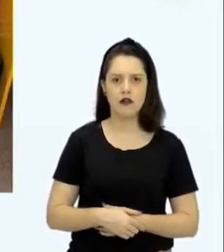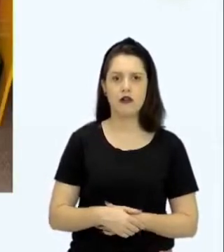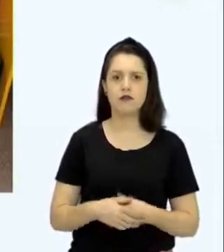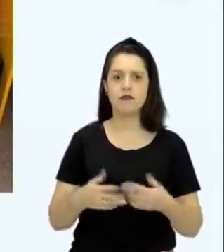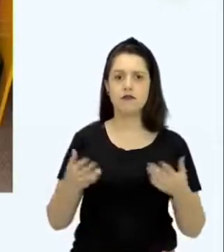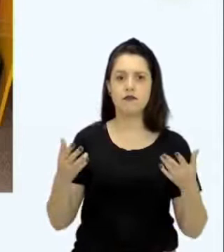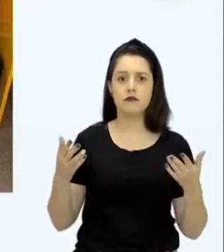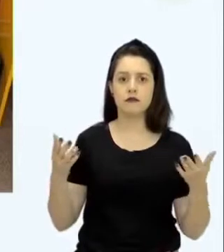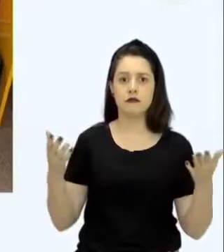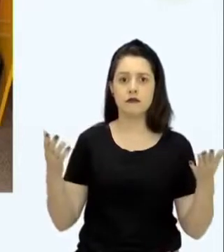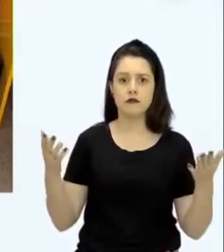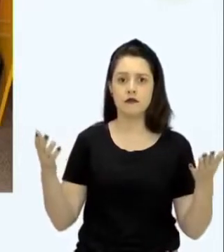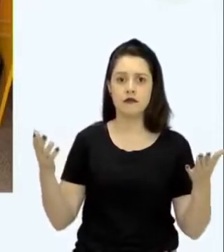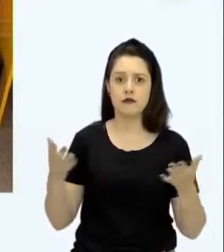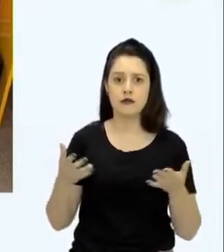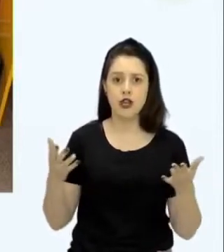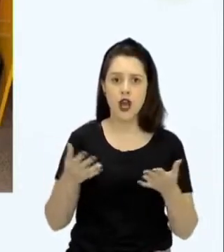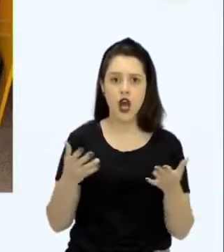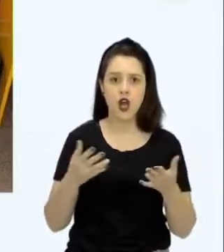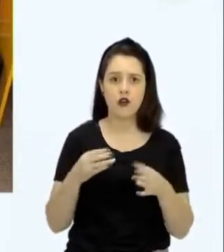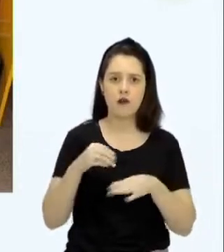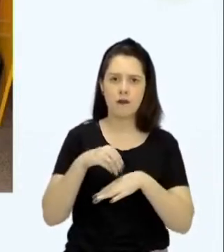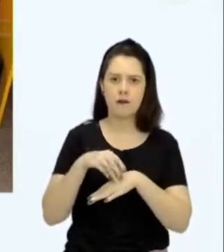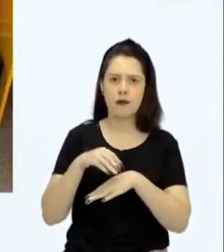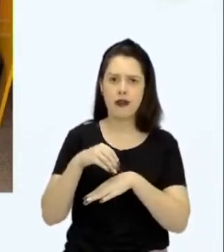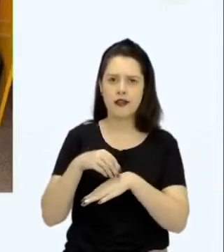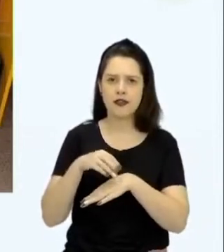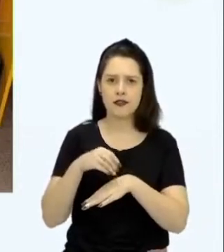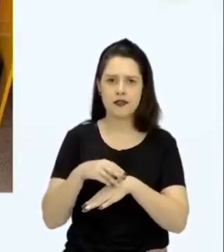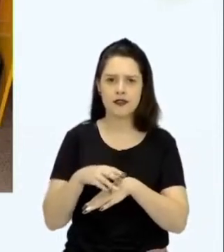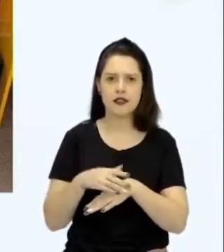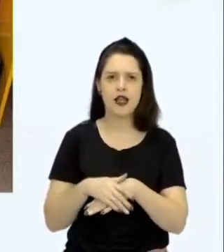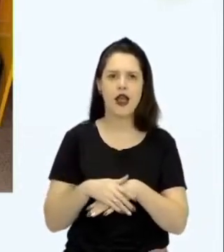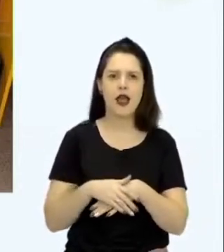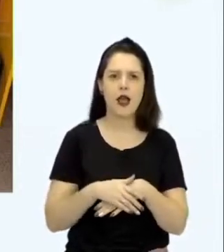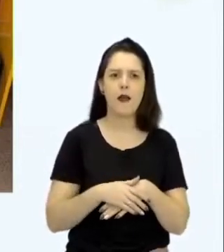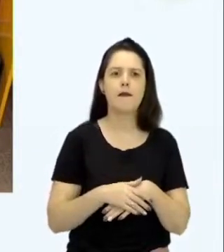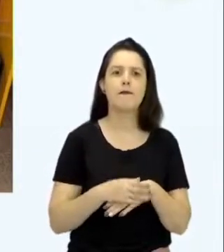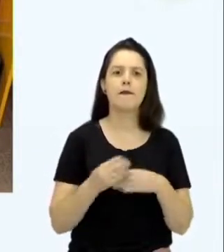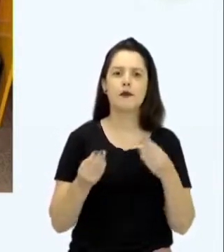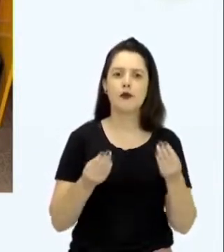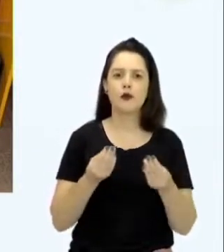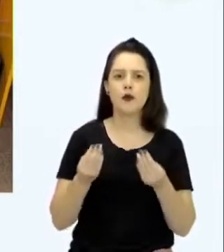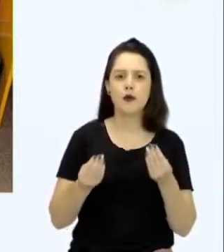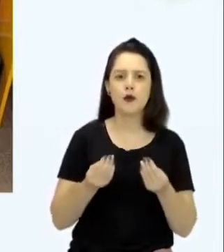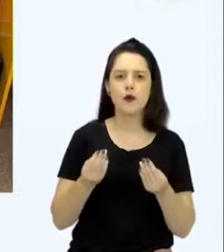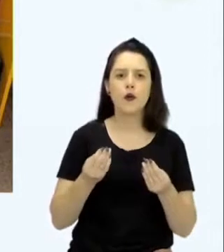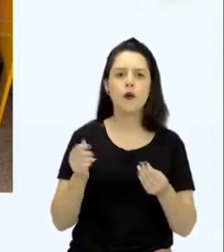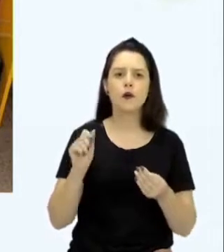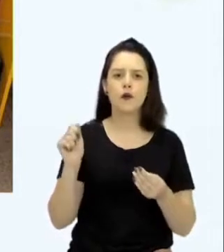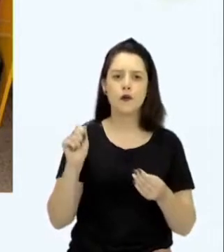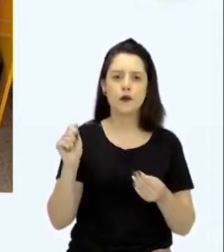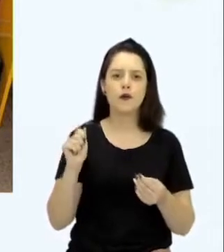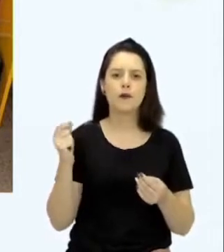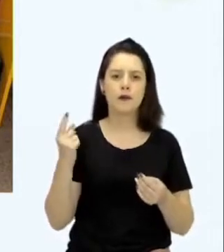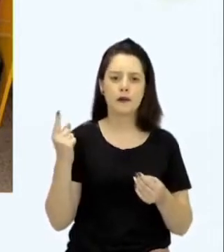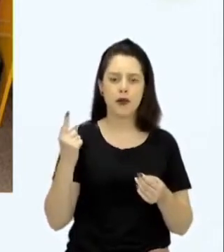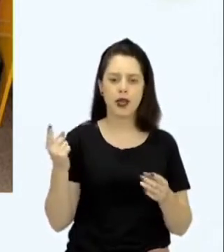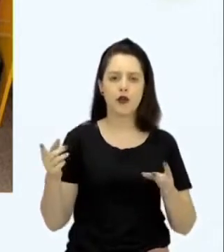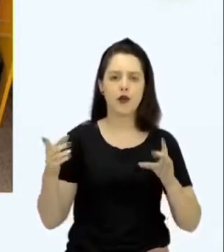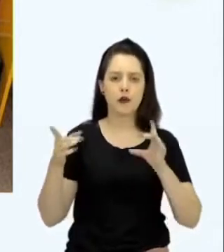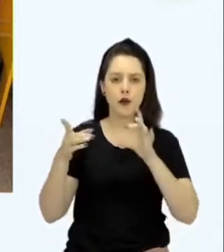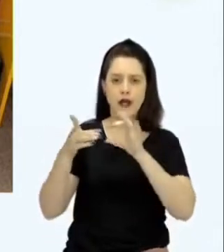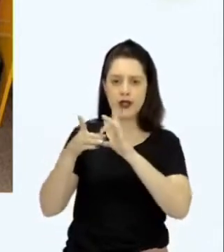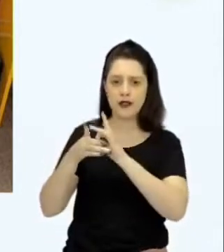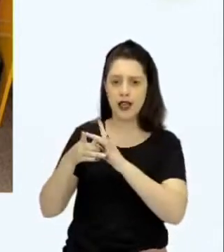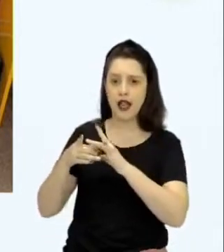Agora nós vamos passar o nosso código para a placa do Arduino. Então, primeiro nós conectamos com esse cabo